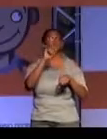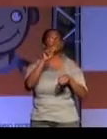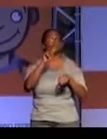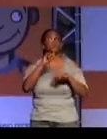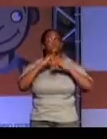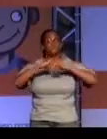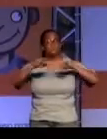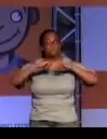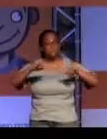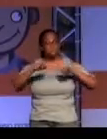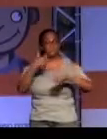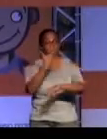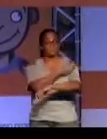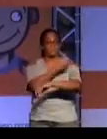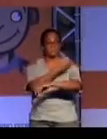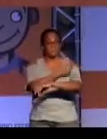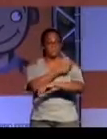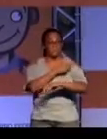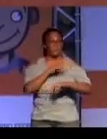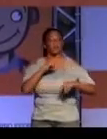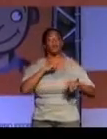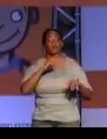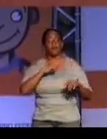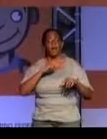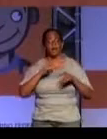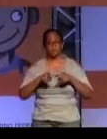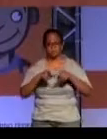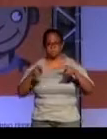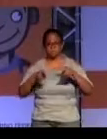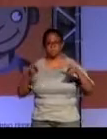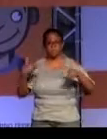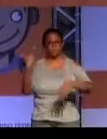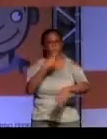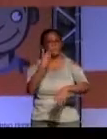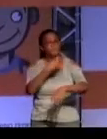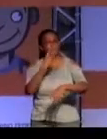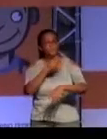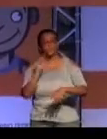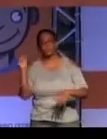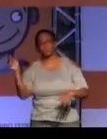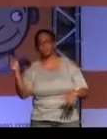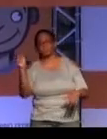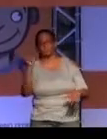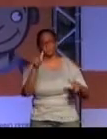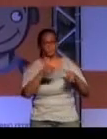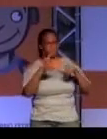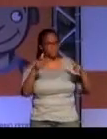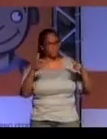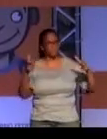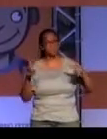com isso, com essas altas coberturas vacinais,